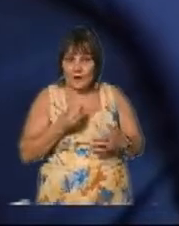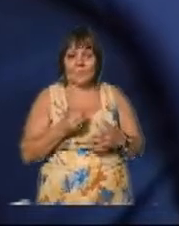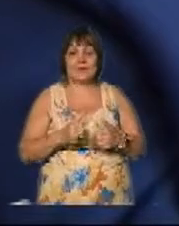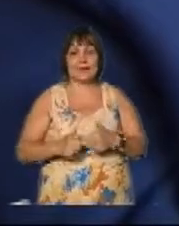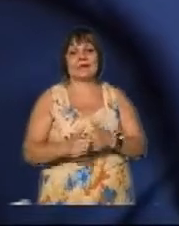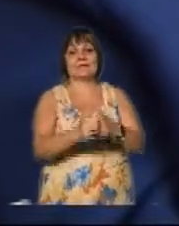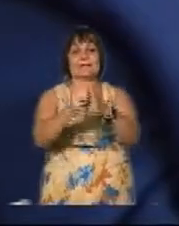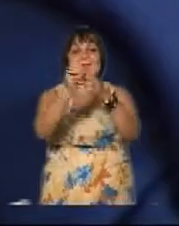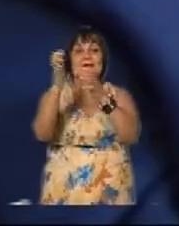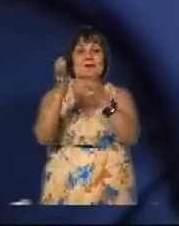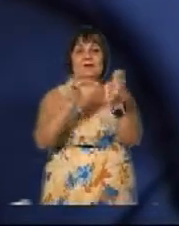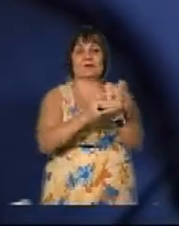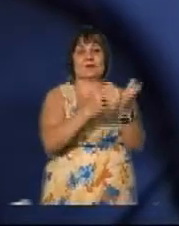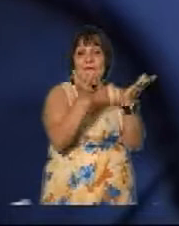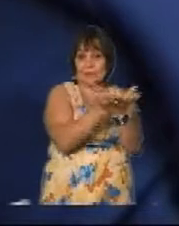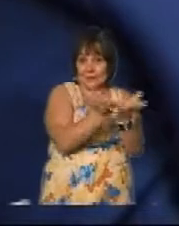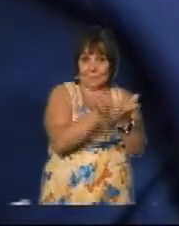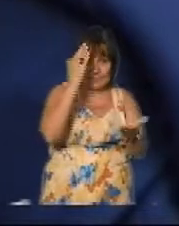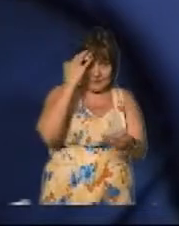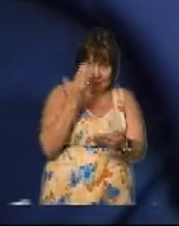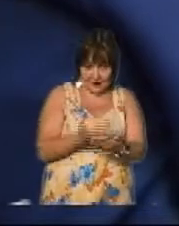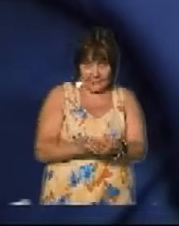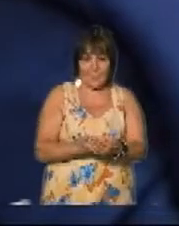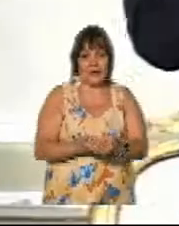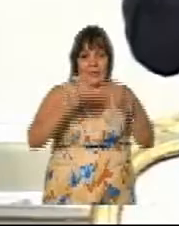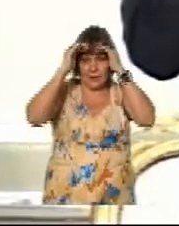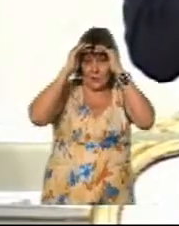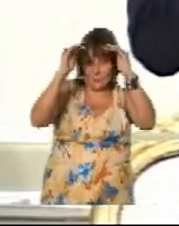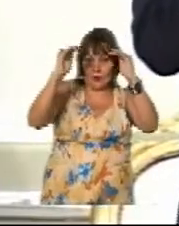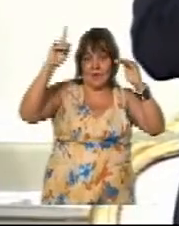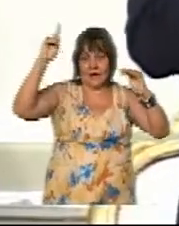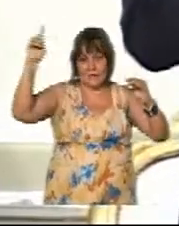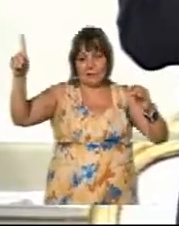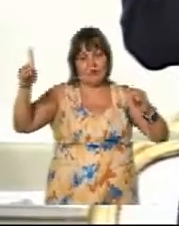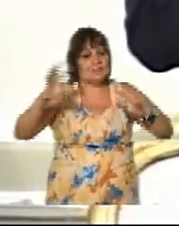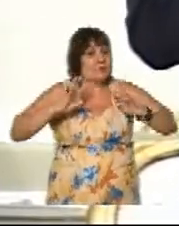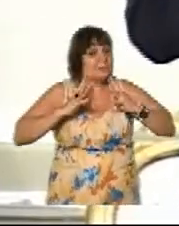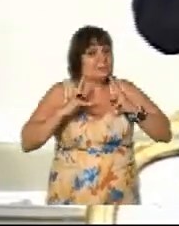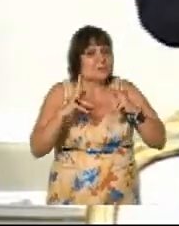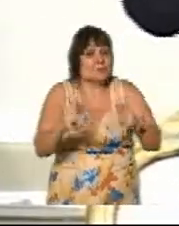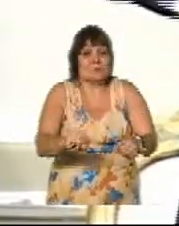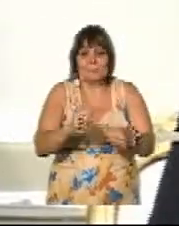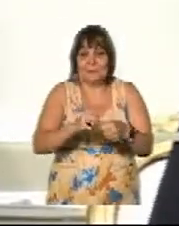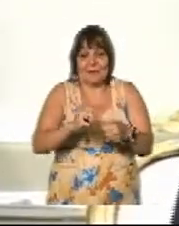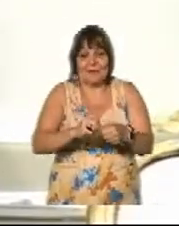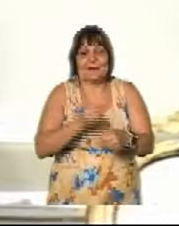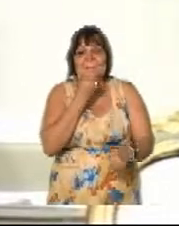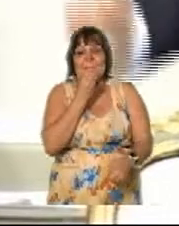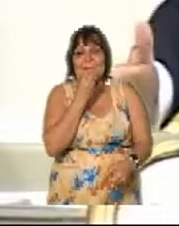junto à corrente de águas, que no devido tempo dará o seu fruto, cuja folhagem não murcha, e tudo quanto ele faz será